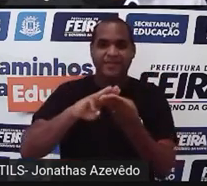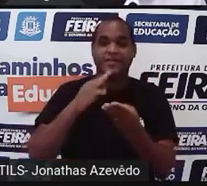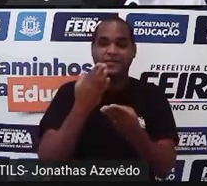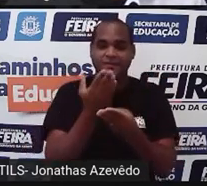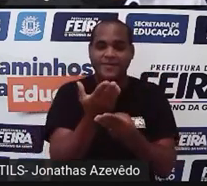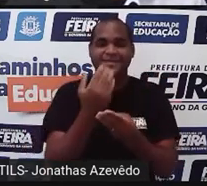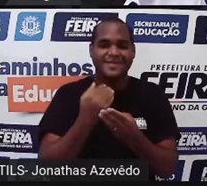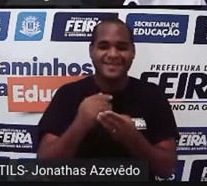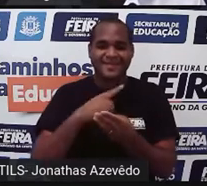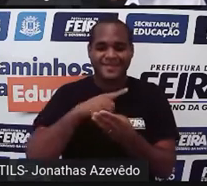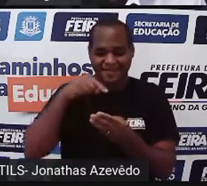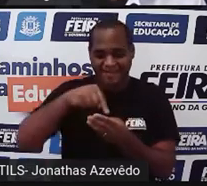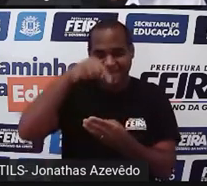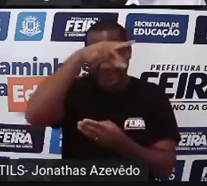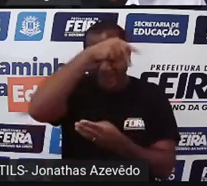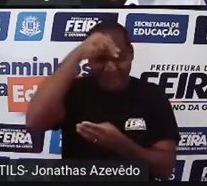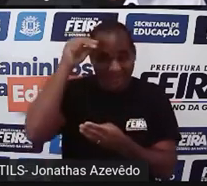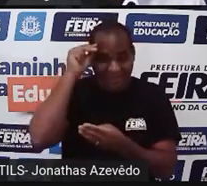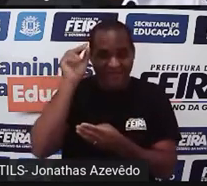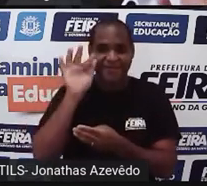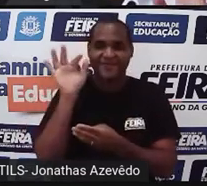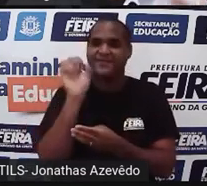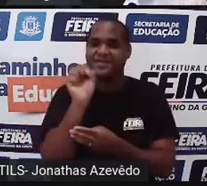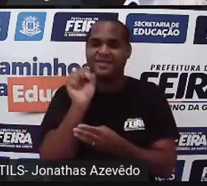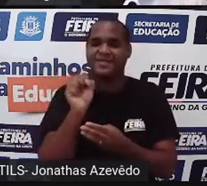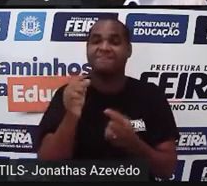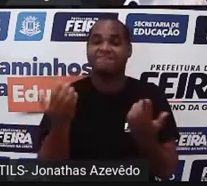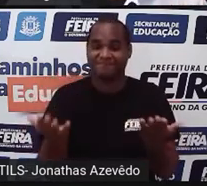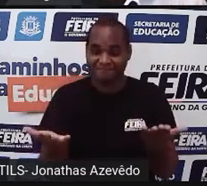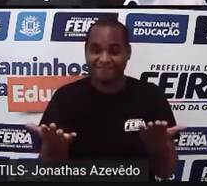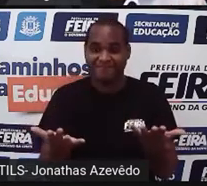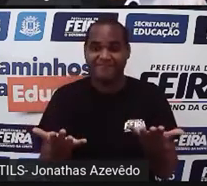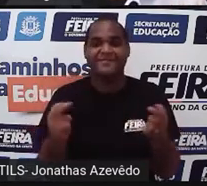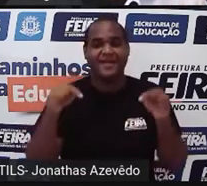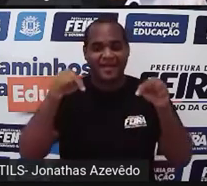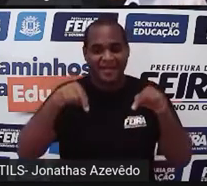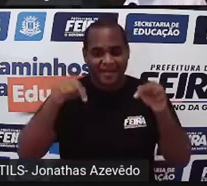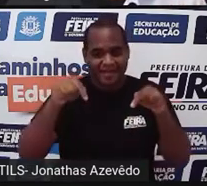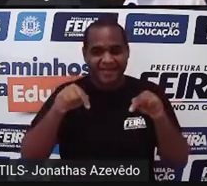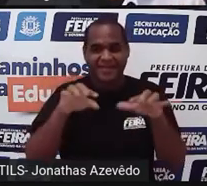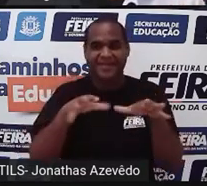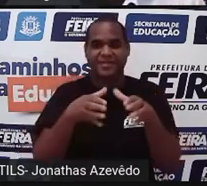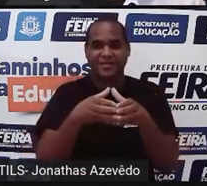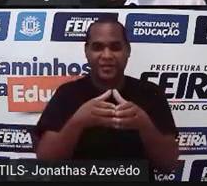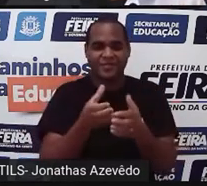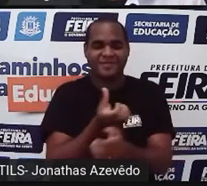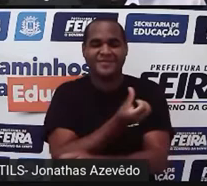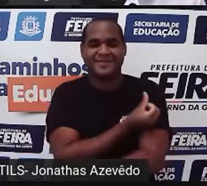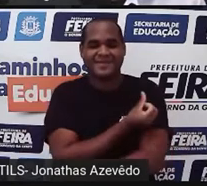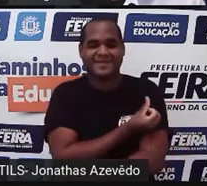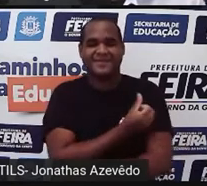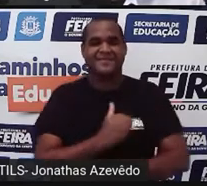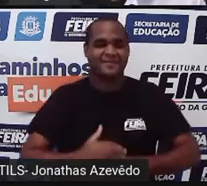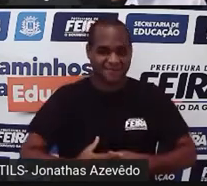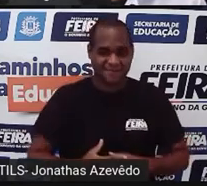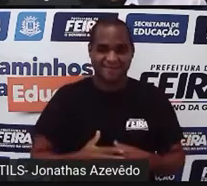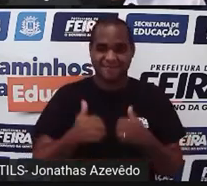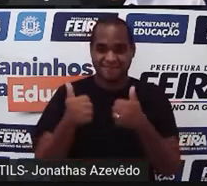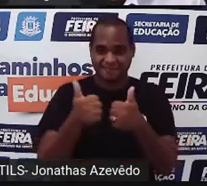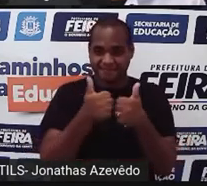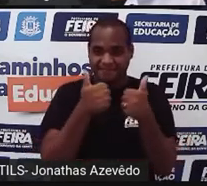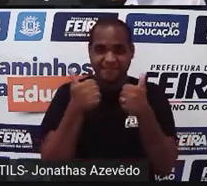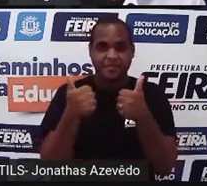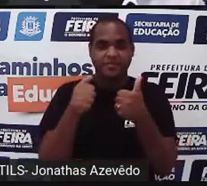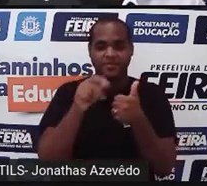da nossa rede municipal de ensino, que é estudante das turminhas de sexto ano, tá bom?